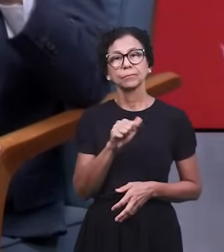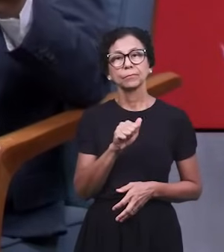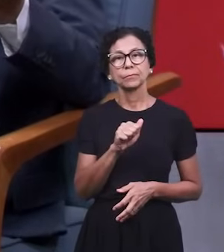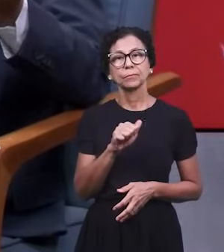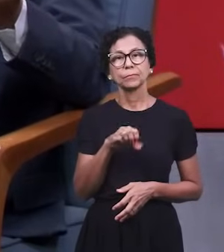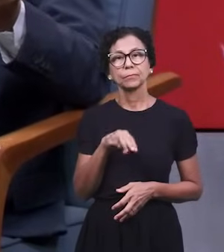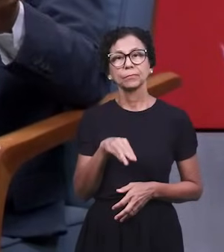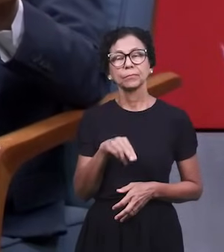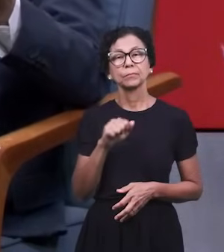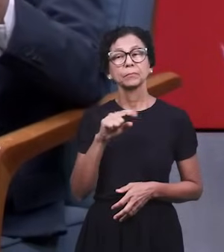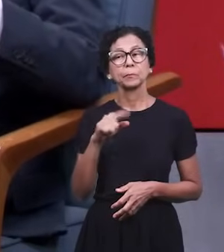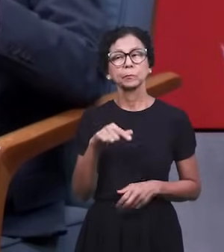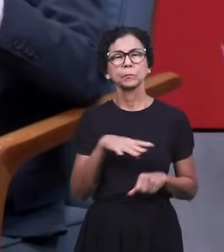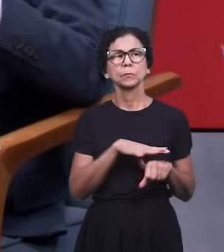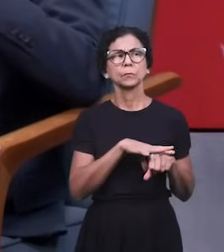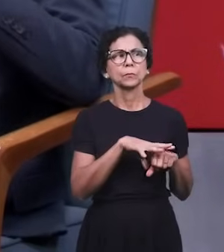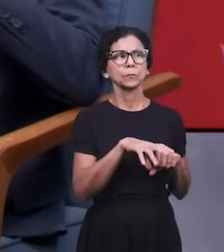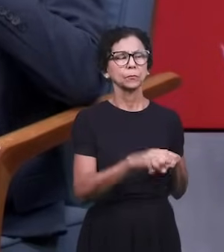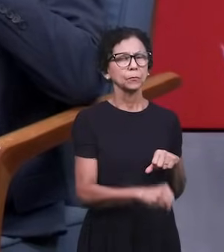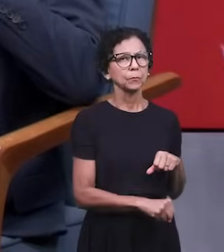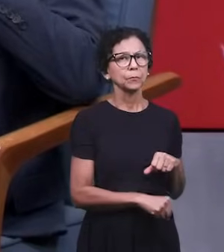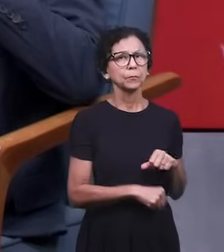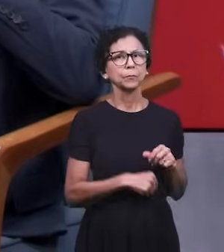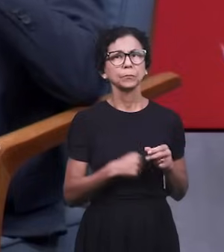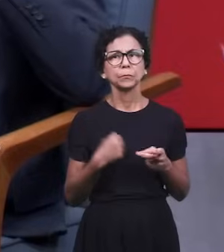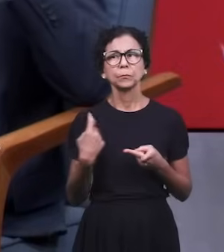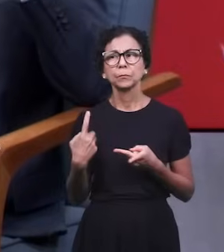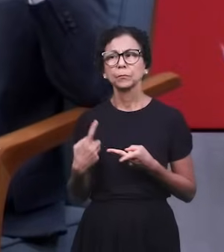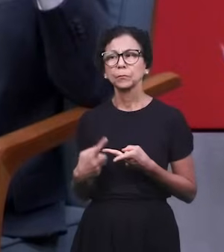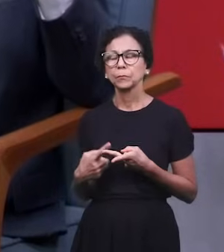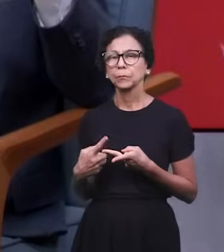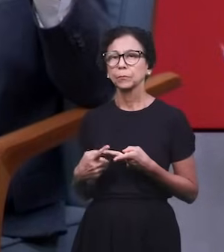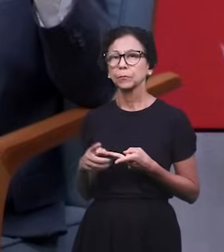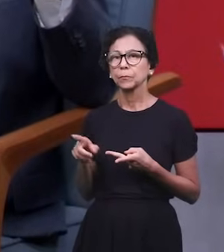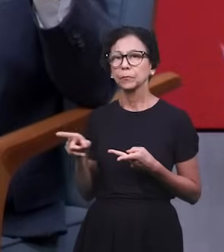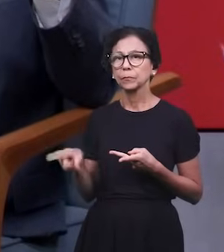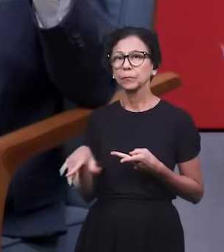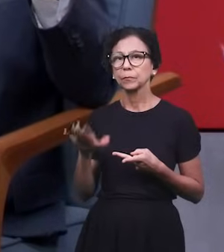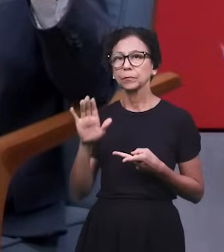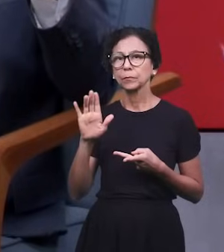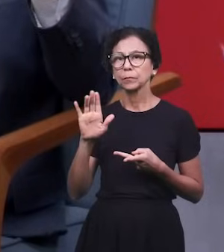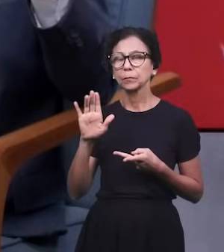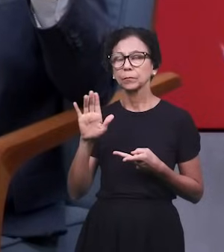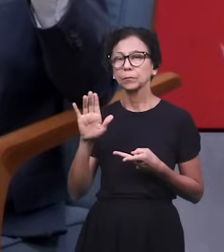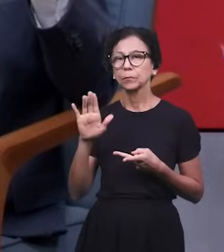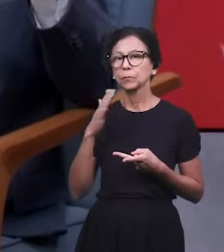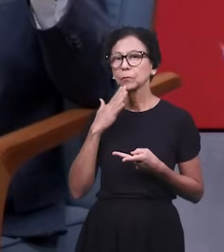e o benefício que Eliseu poderia receber por causa da cura